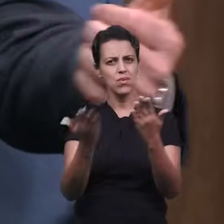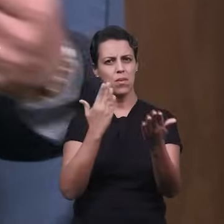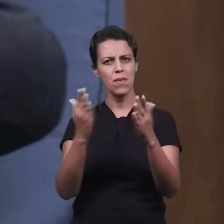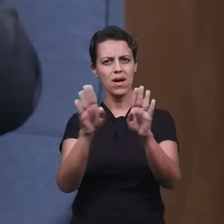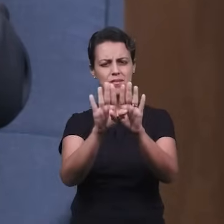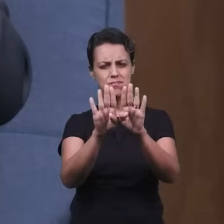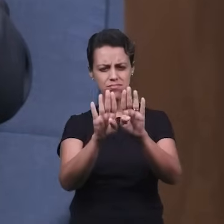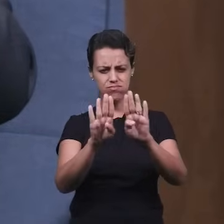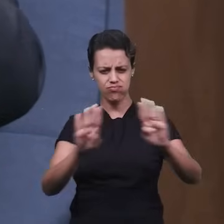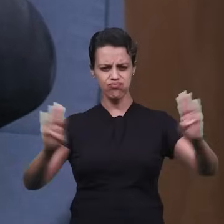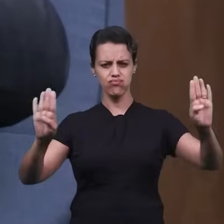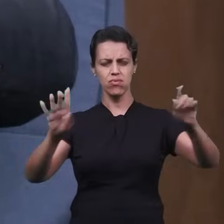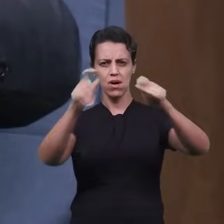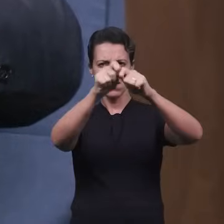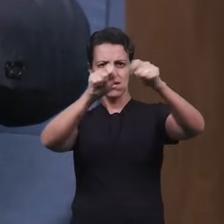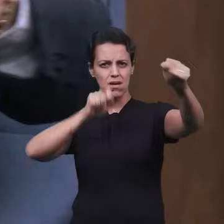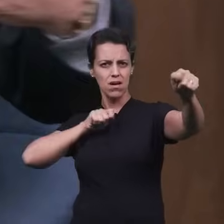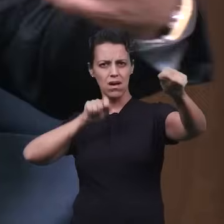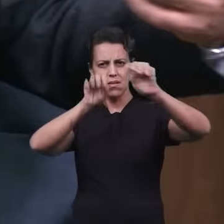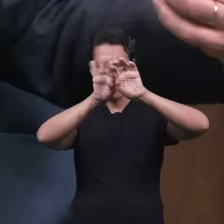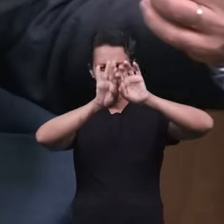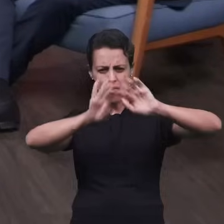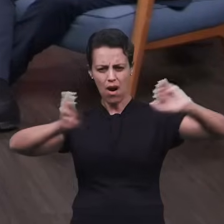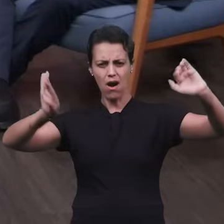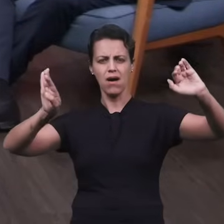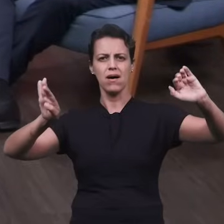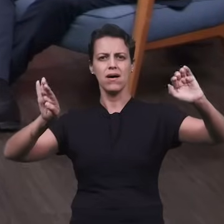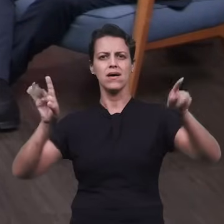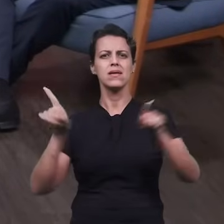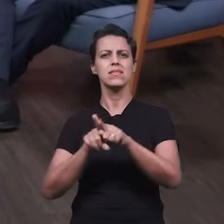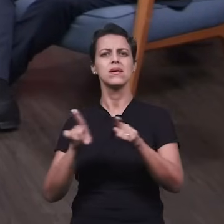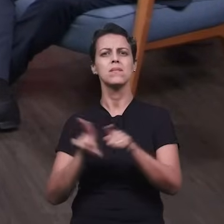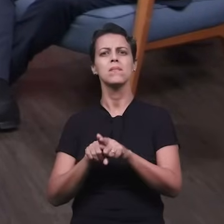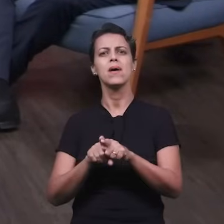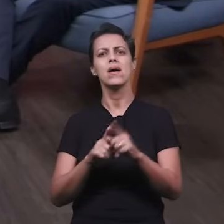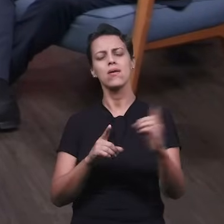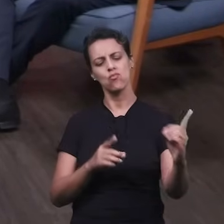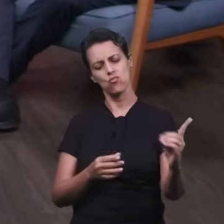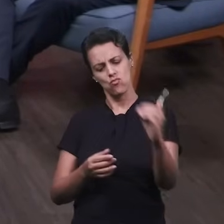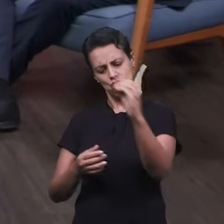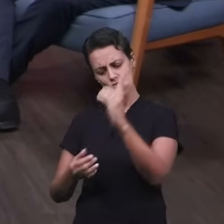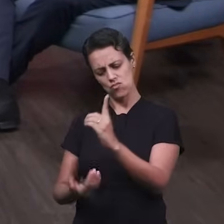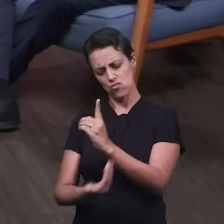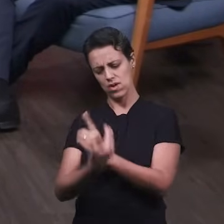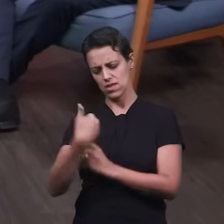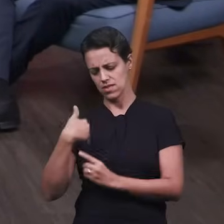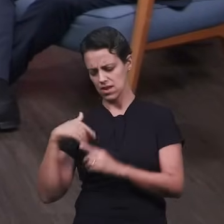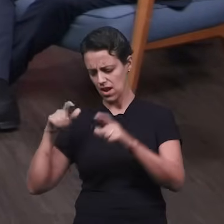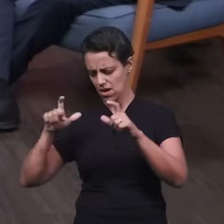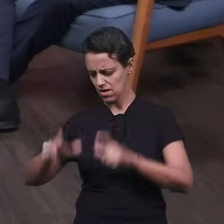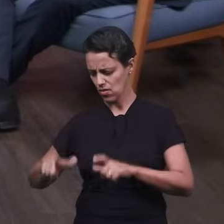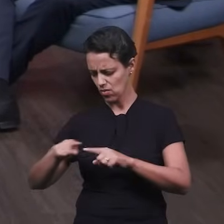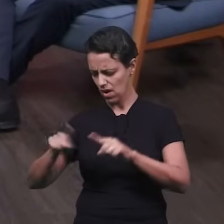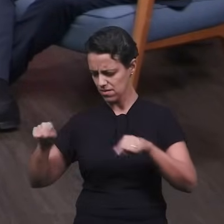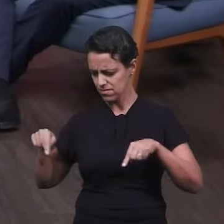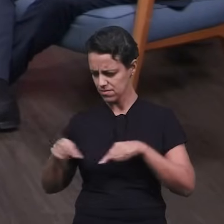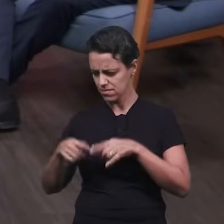que se abriu, foi uma recâmara que foi acessível. Quer dizer, é essa a